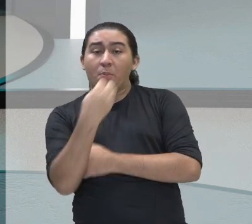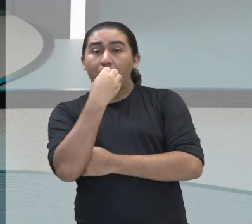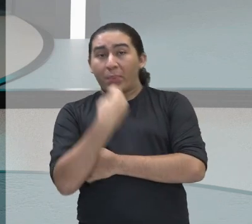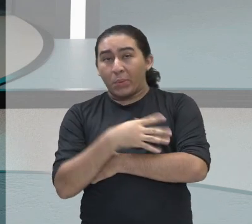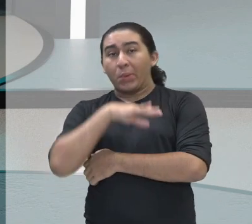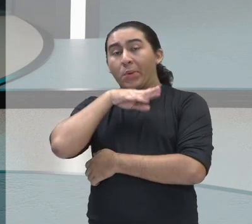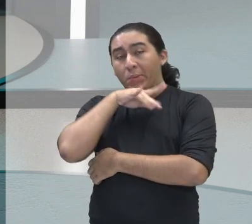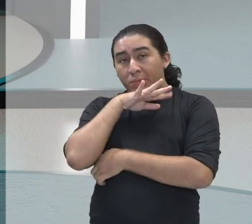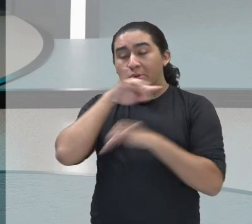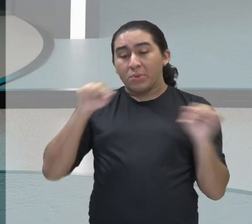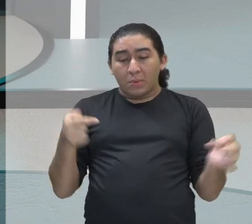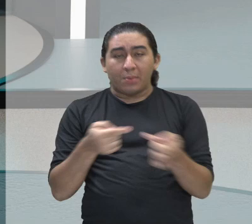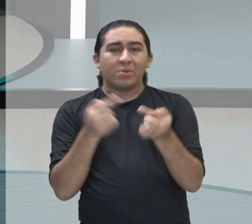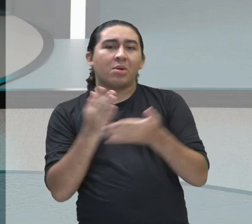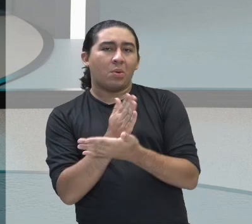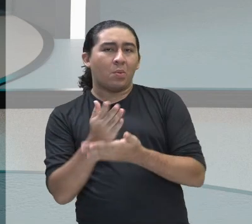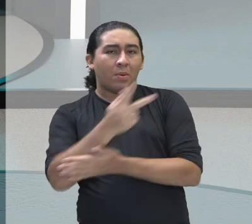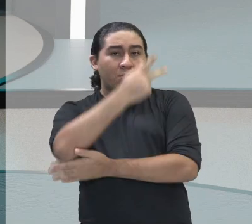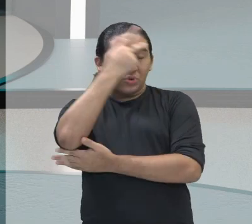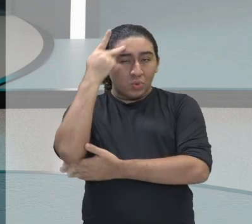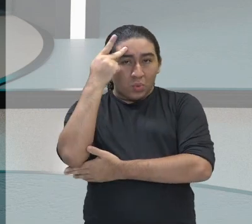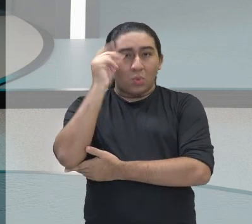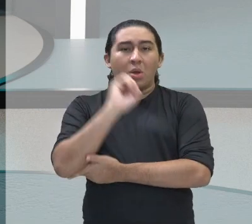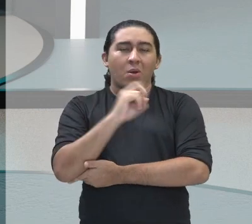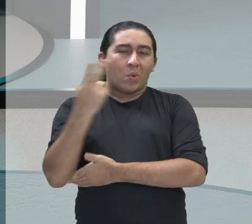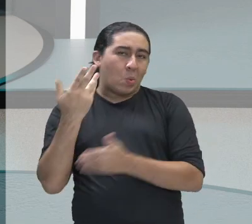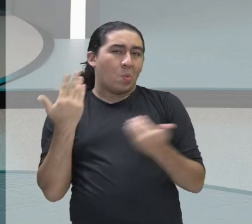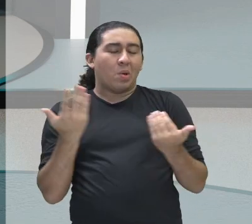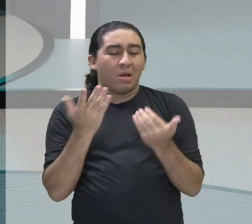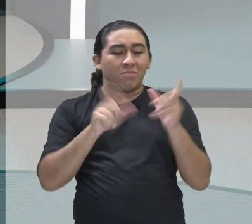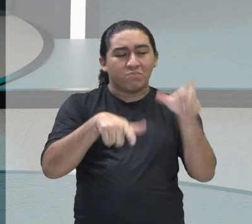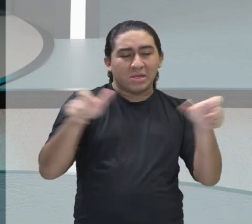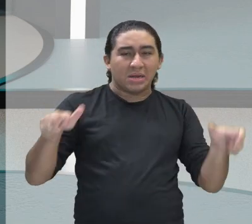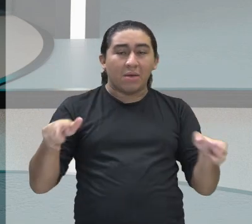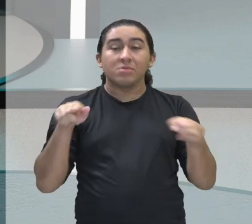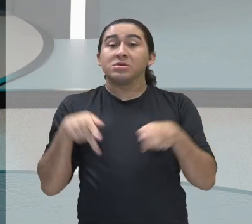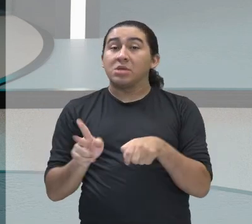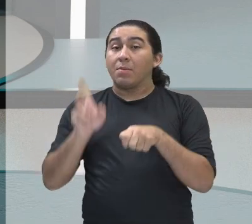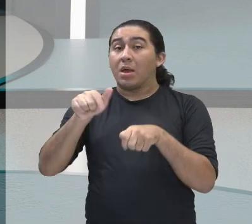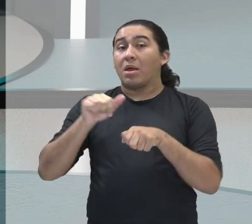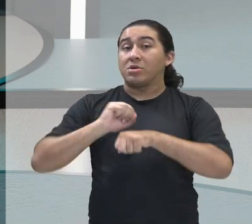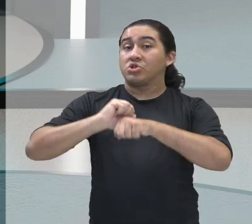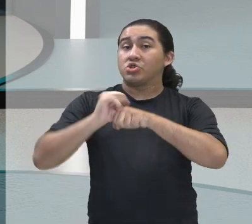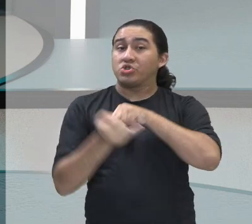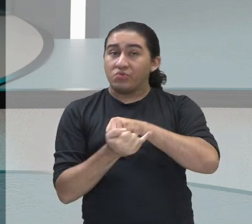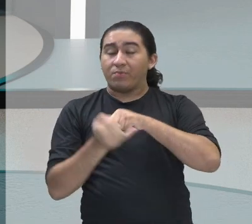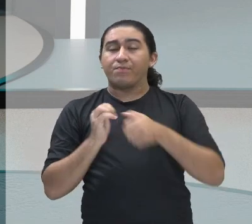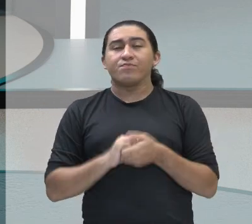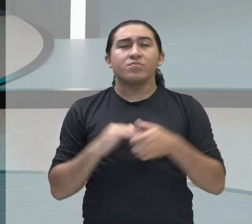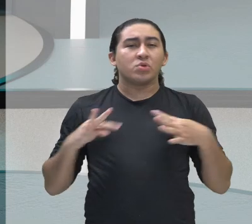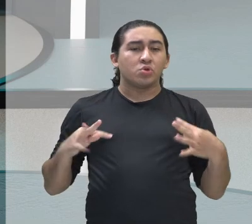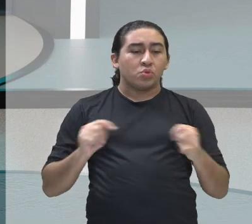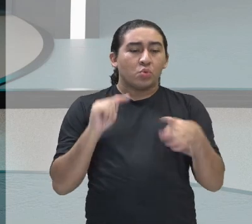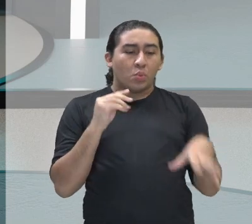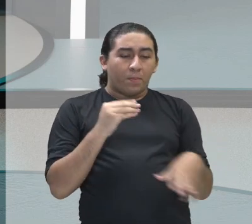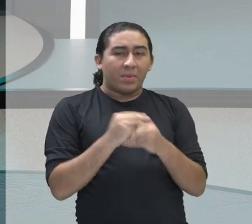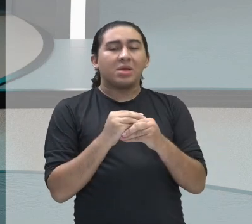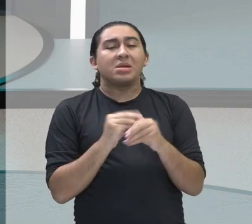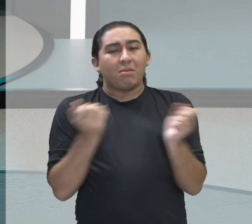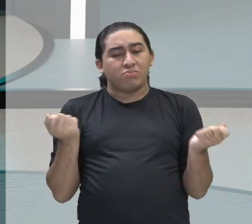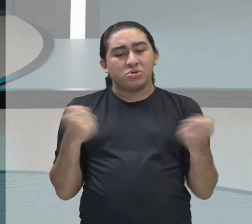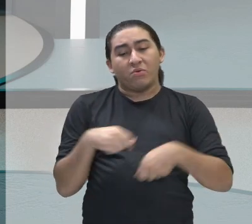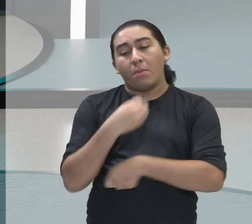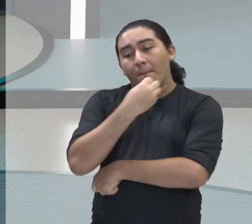ruins, atribuído a algo ou alguém, sempre são os adjetivos, tá certo? Então, tudo que qualifica, que dá qualidade boa ou